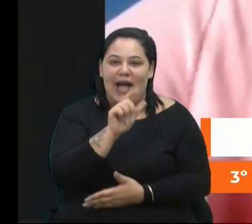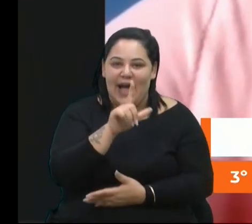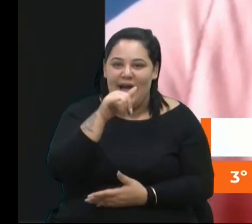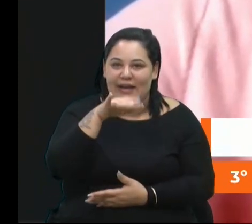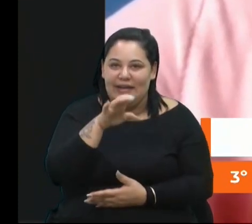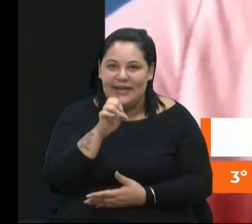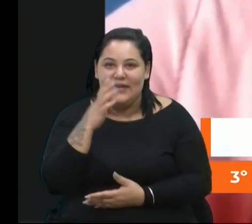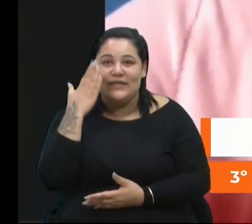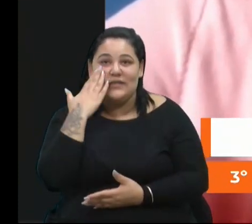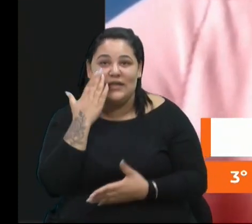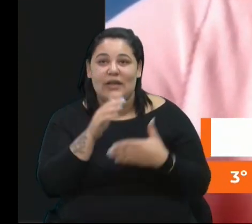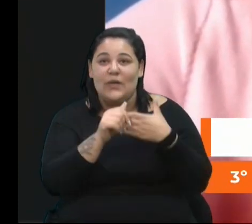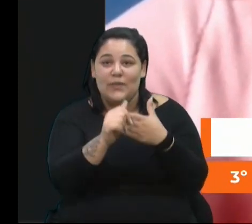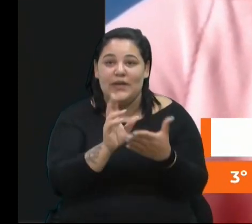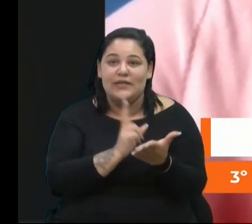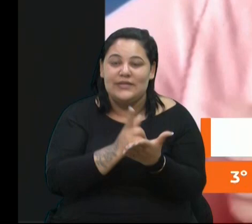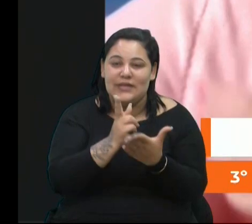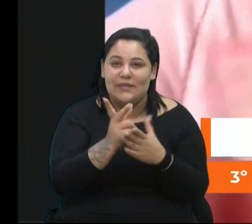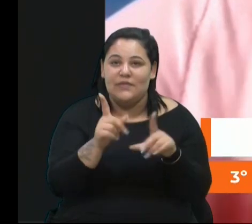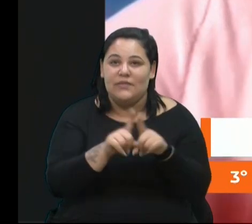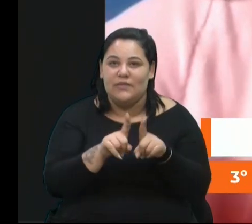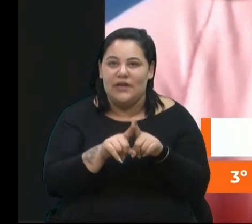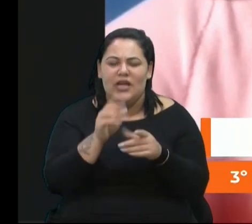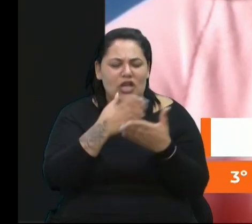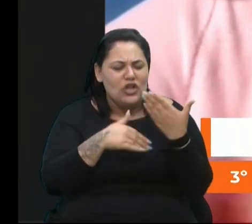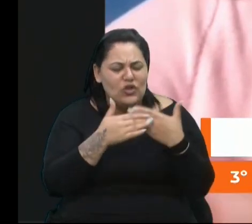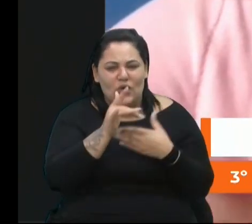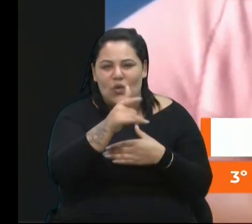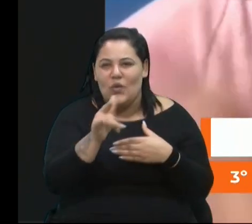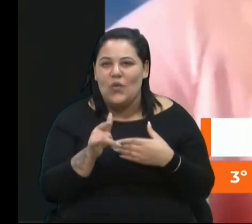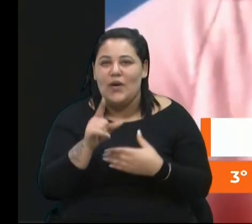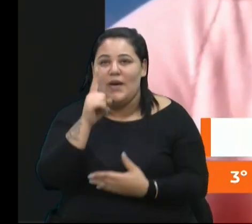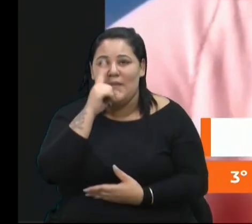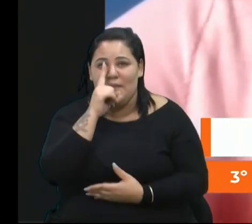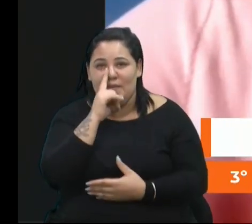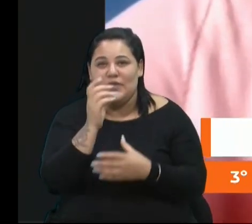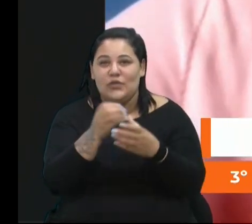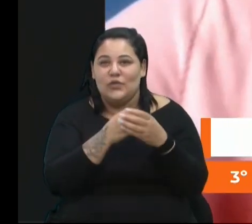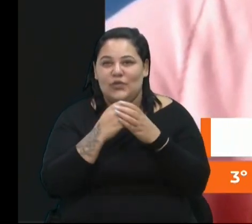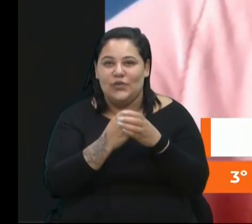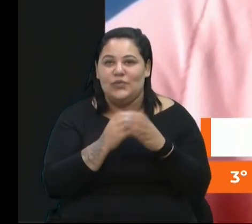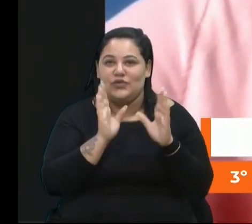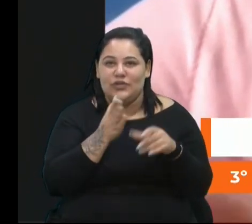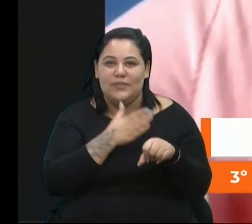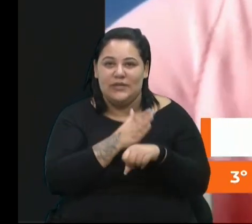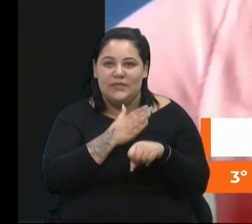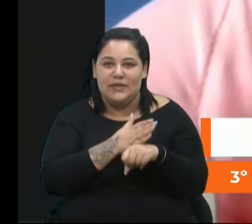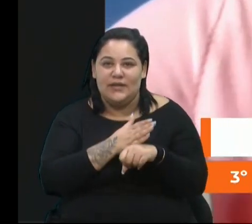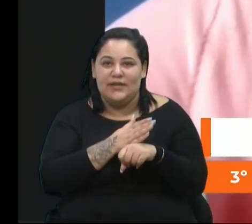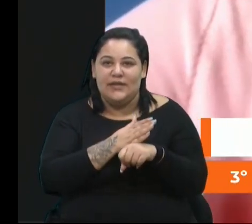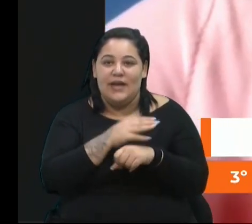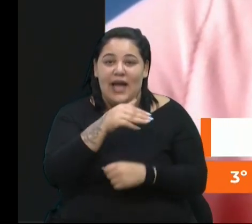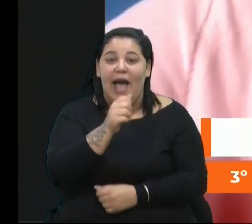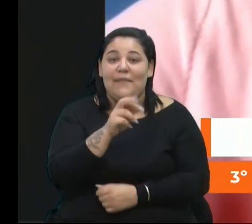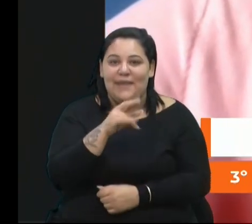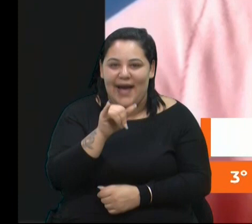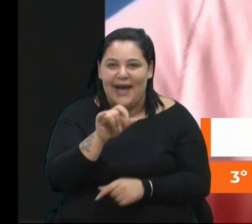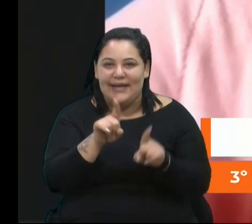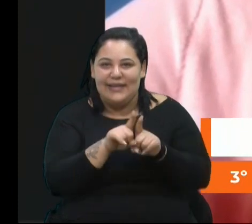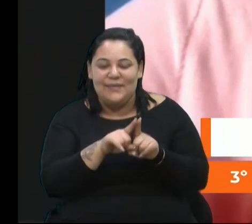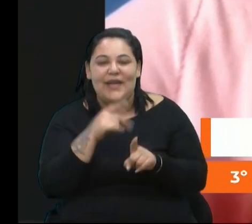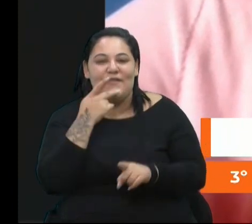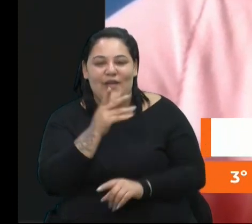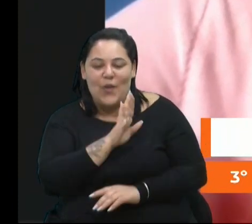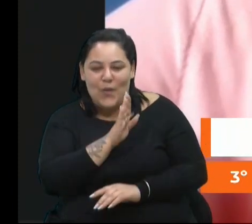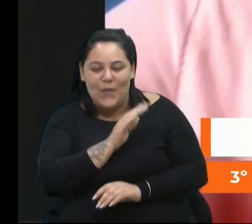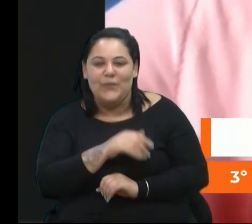Cirlei, sei que estão aqui acompanhando sempre, né? E todas as outras mães do grupo que fazem parte, várias delas já se manifestaram aqui, a Mari está conosco aqui agora há pouquinho